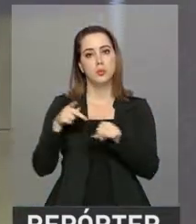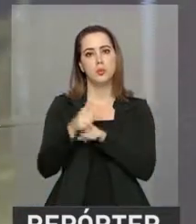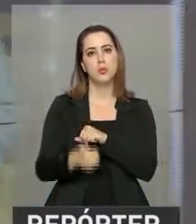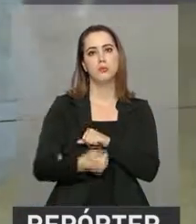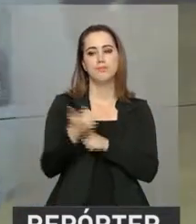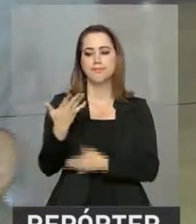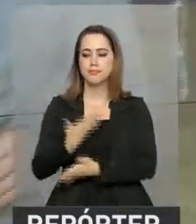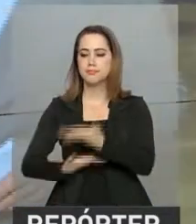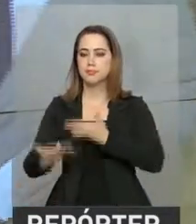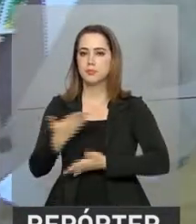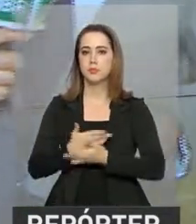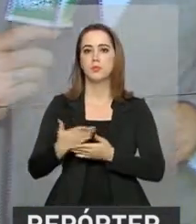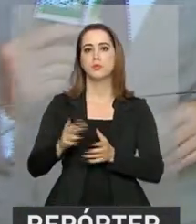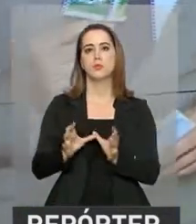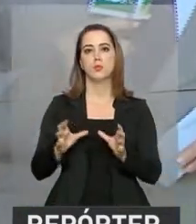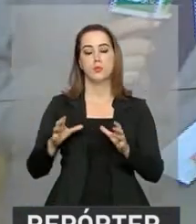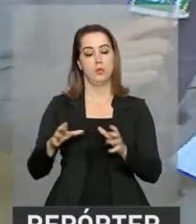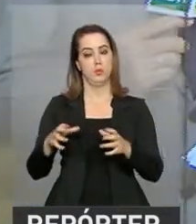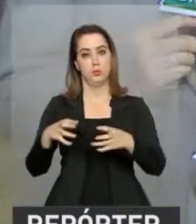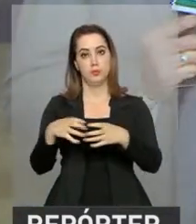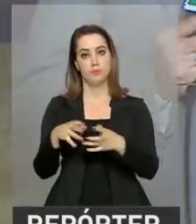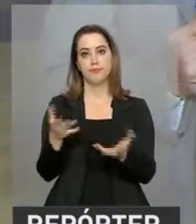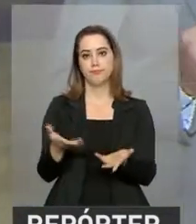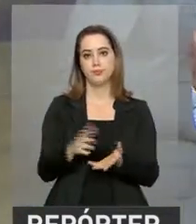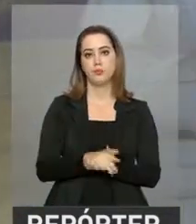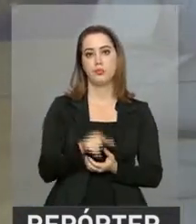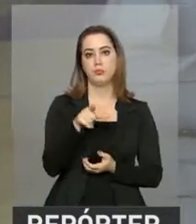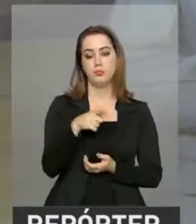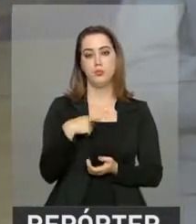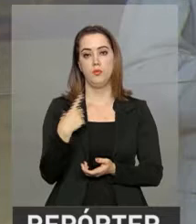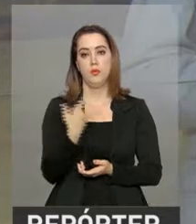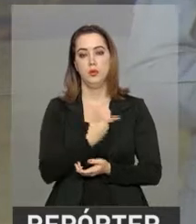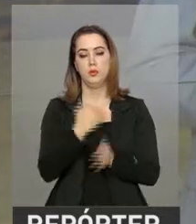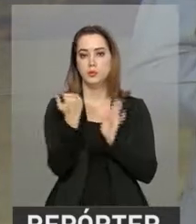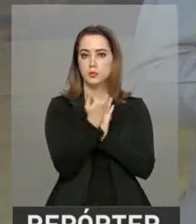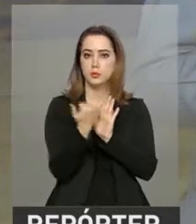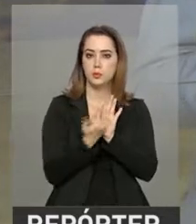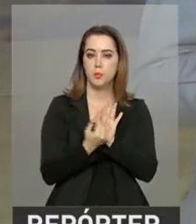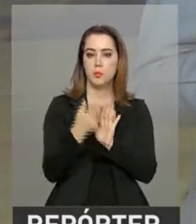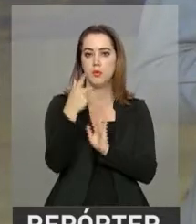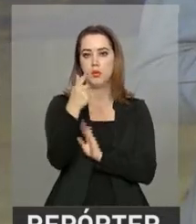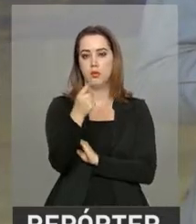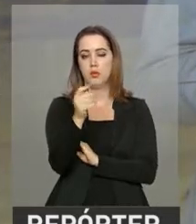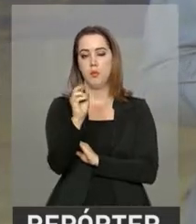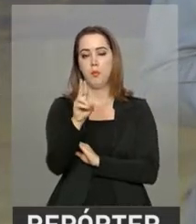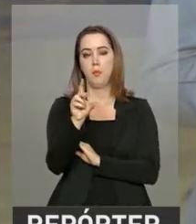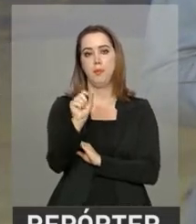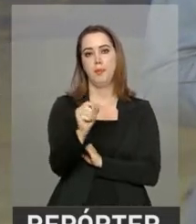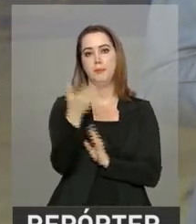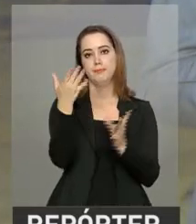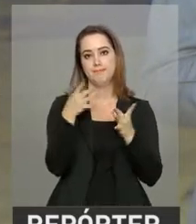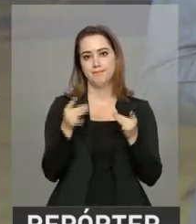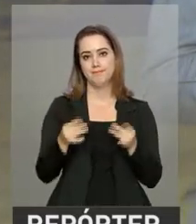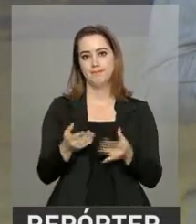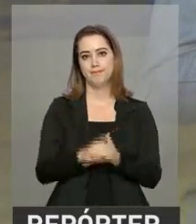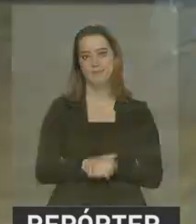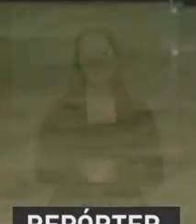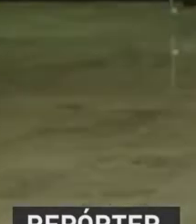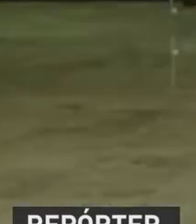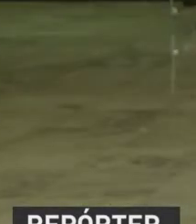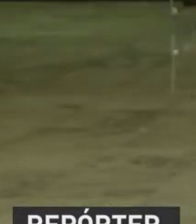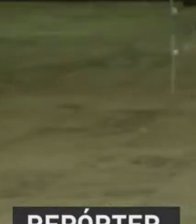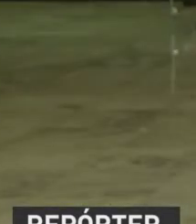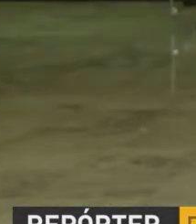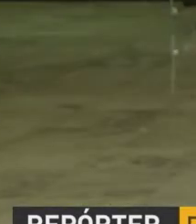mercado internacional. Ao vivo, o repórter Paulo Lassalve fala mais para a gente desse plano. Boa tarde, Paulo. Boa tarde, Zé Luiz. O que também